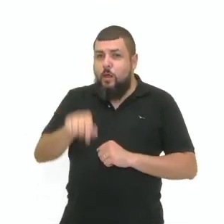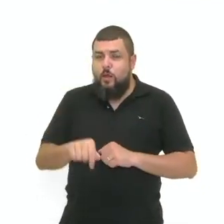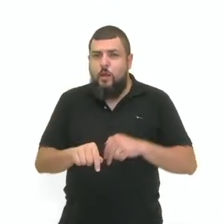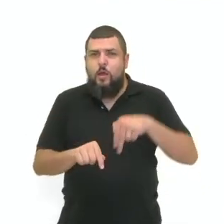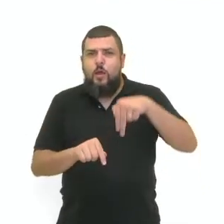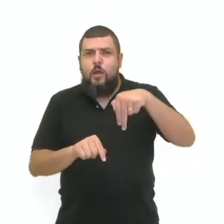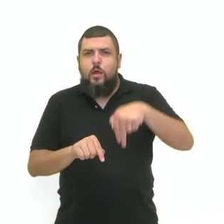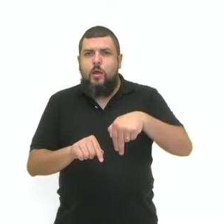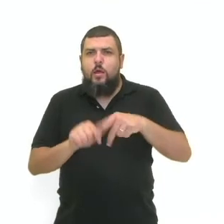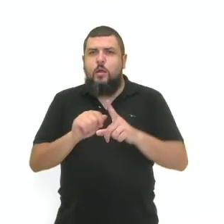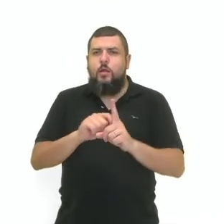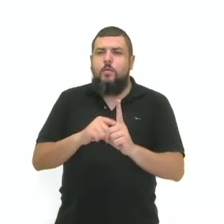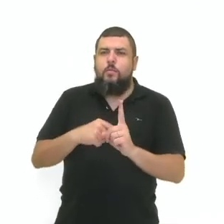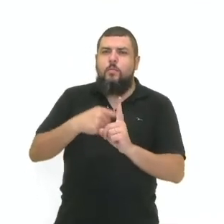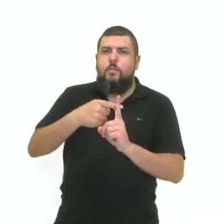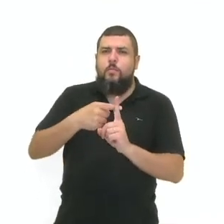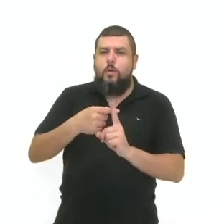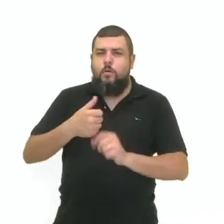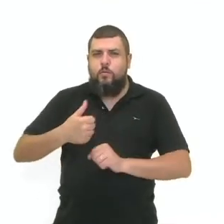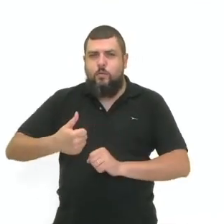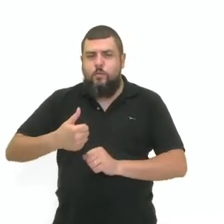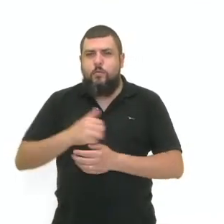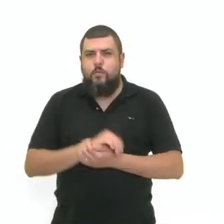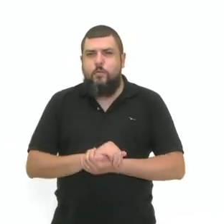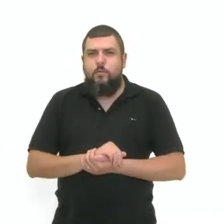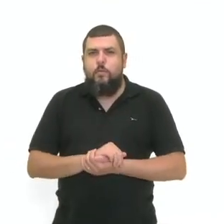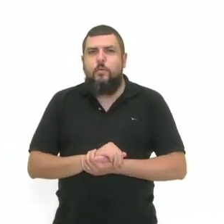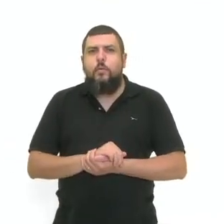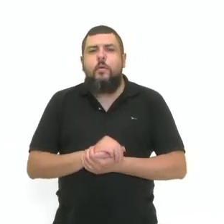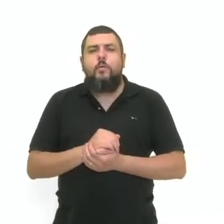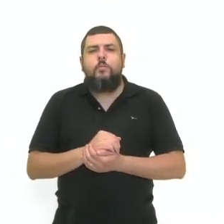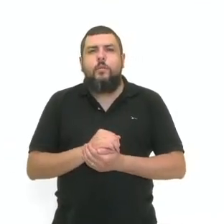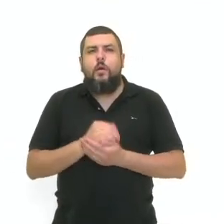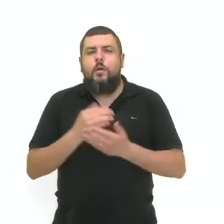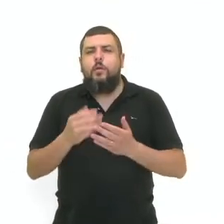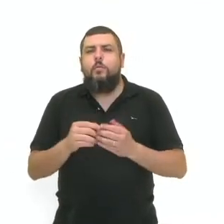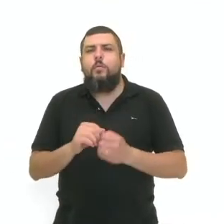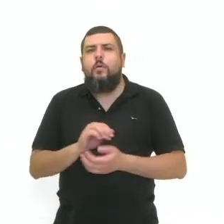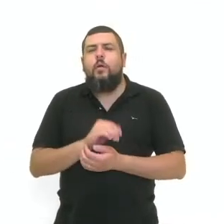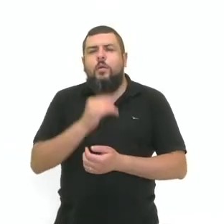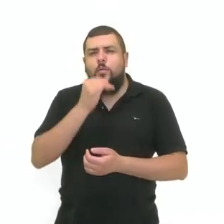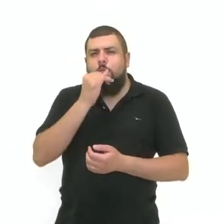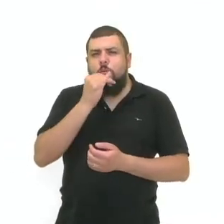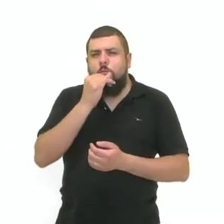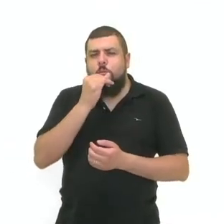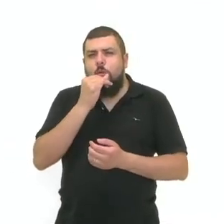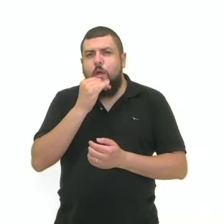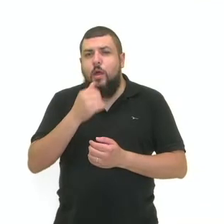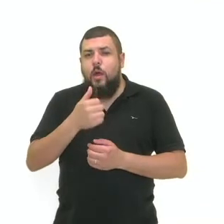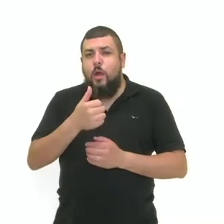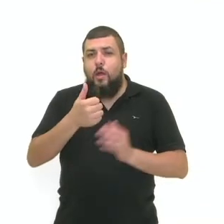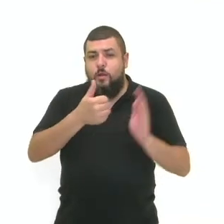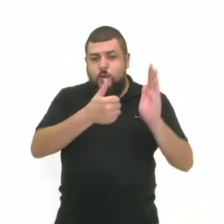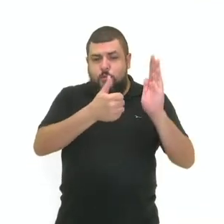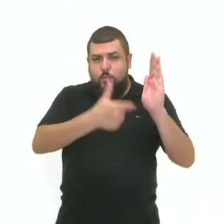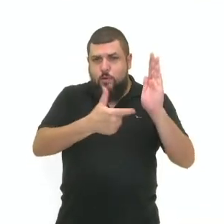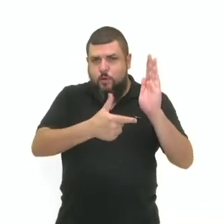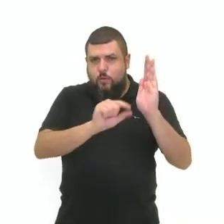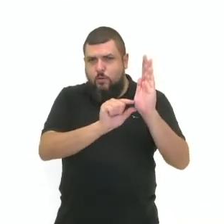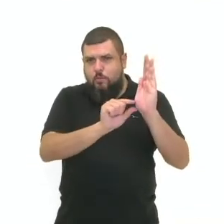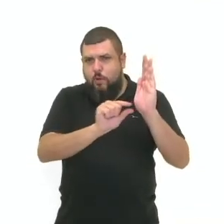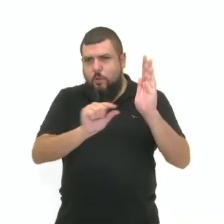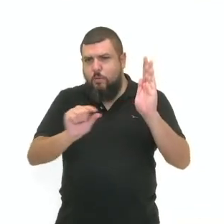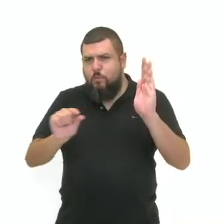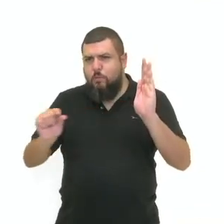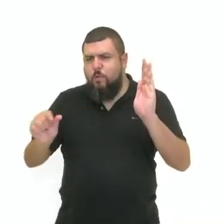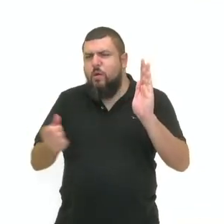nós temos quantos elementos há na 12ª linha do triângulo de Pascal. Então, usando a